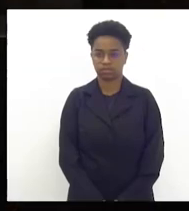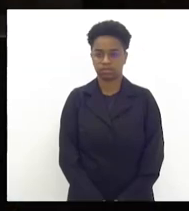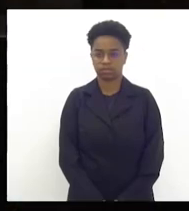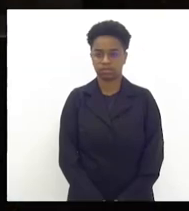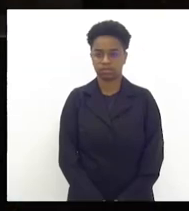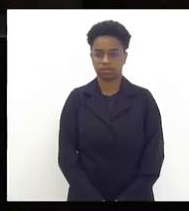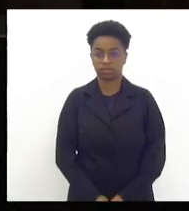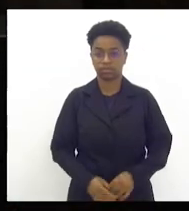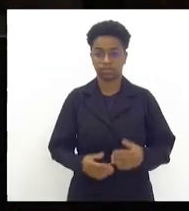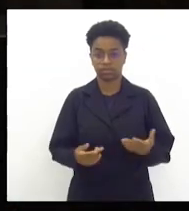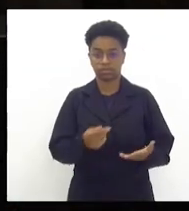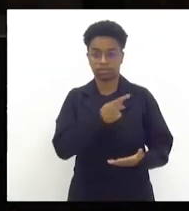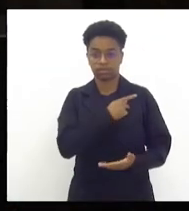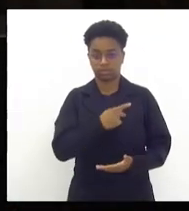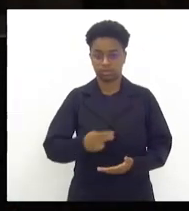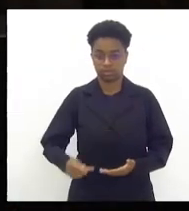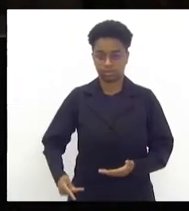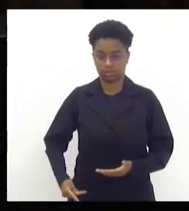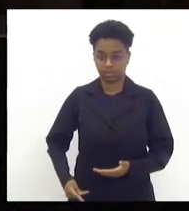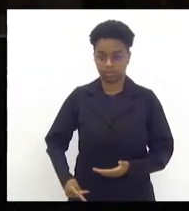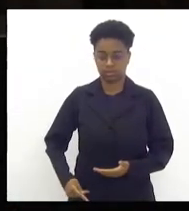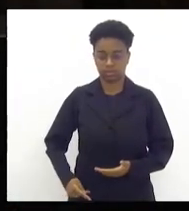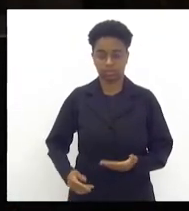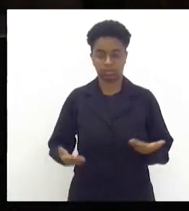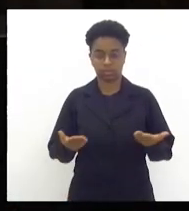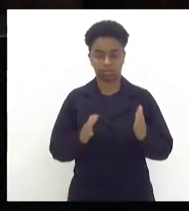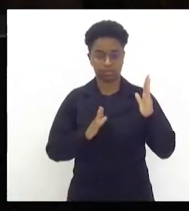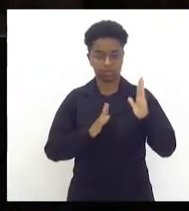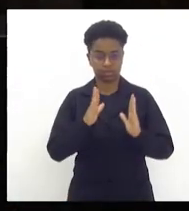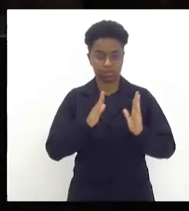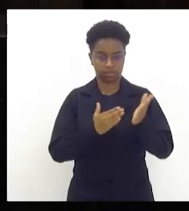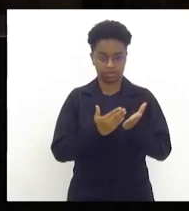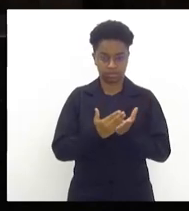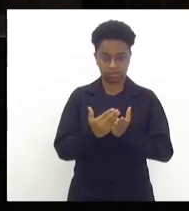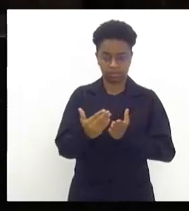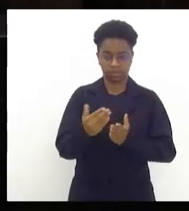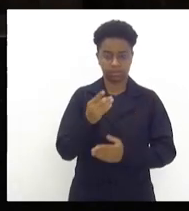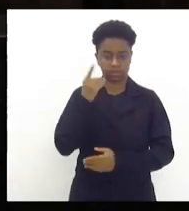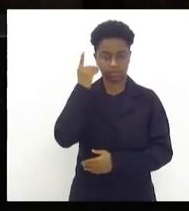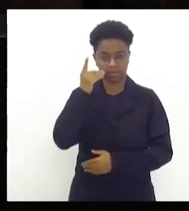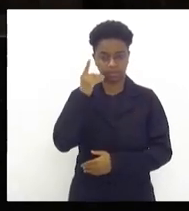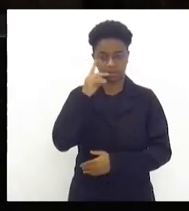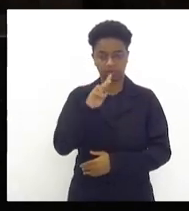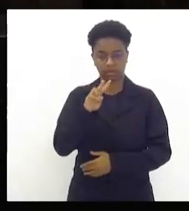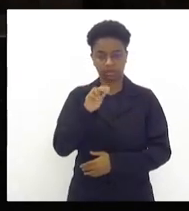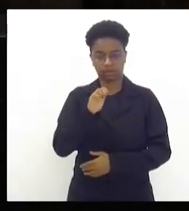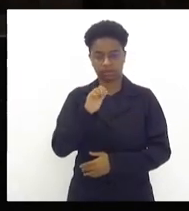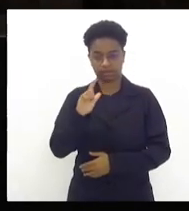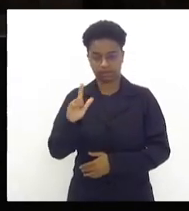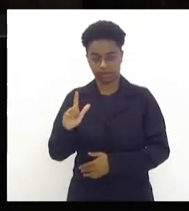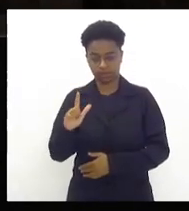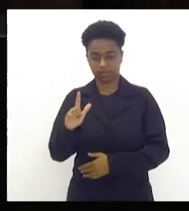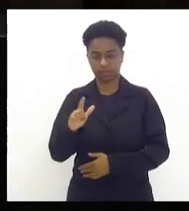Senhor presidente do expediente inicial, deputado Valdacê